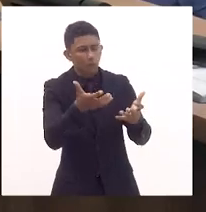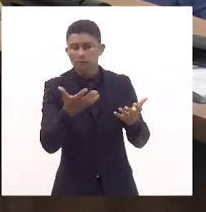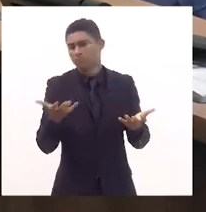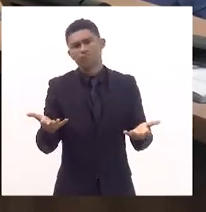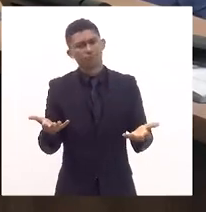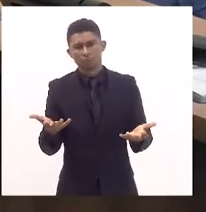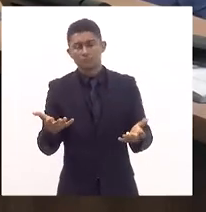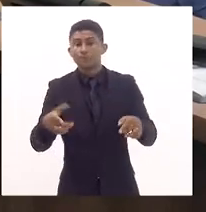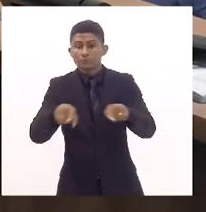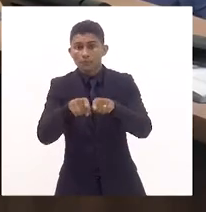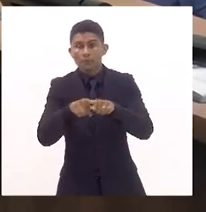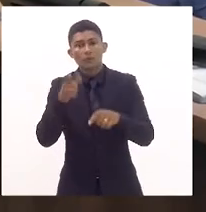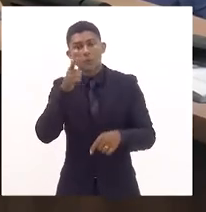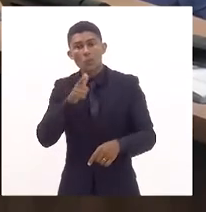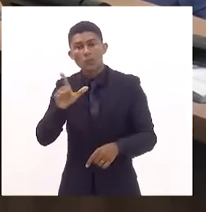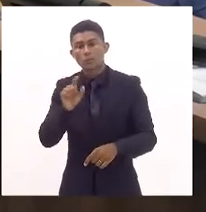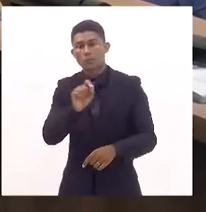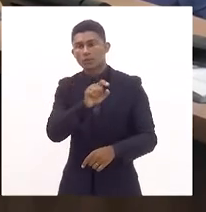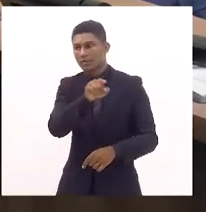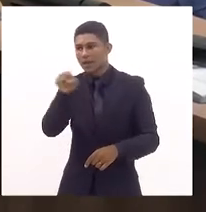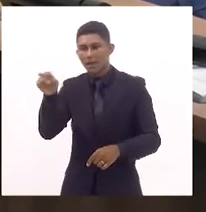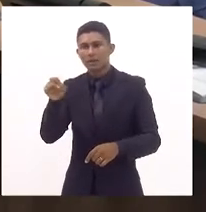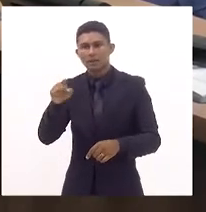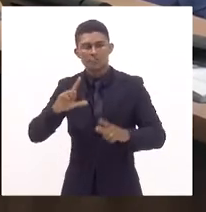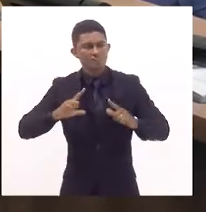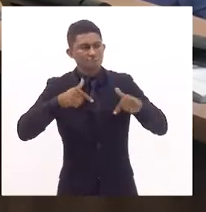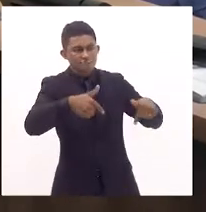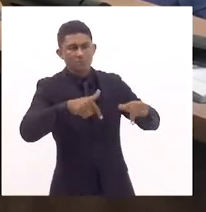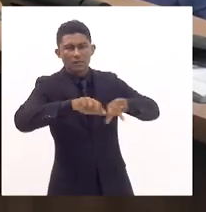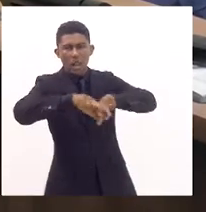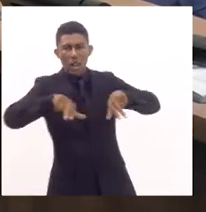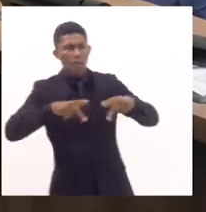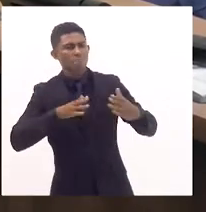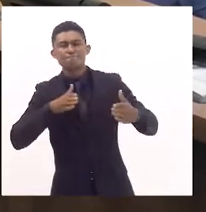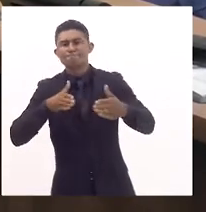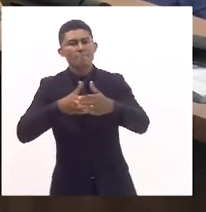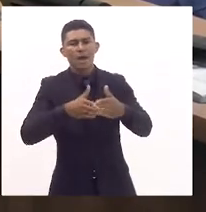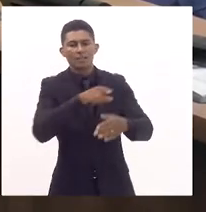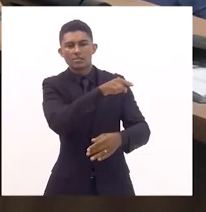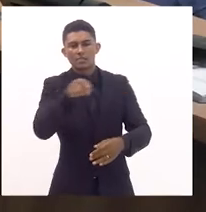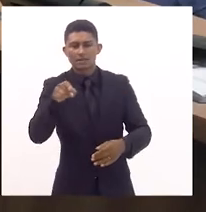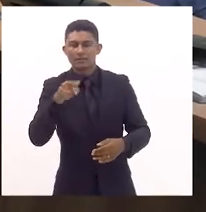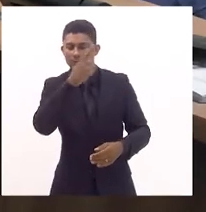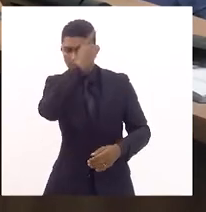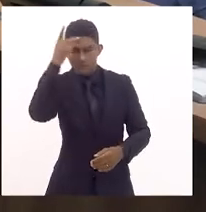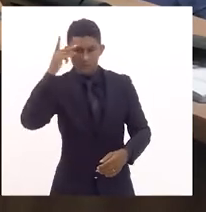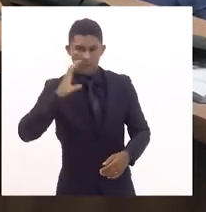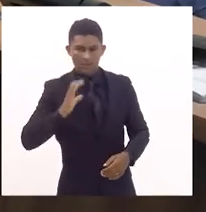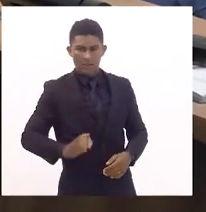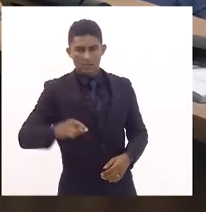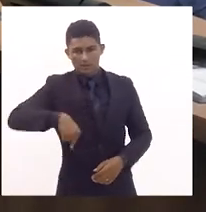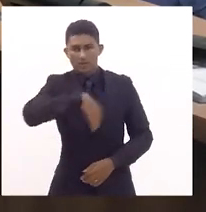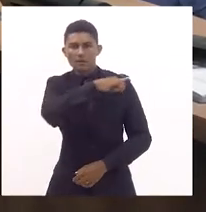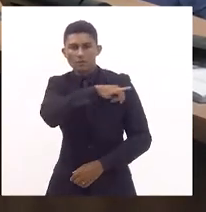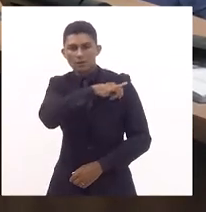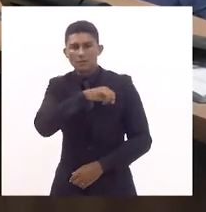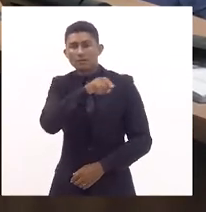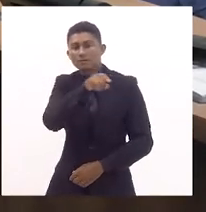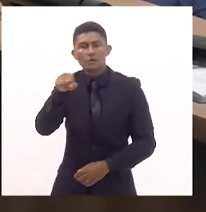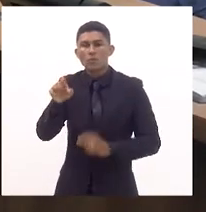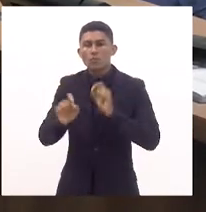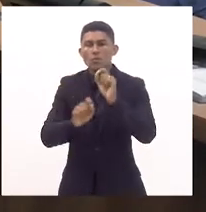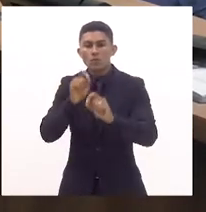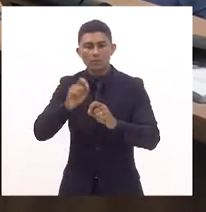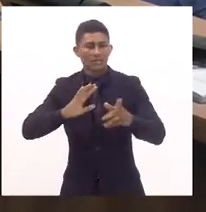eliminamos aquelas medidas que impediam o cidadão fluminense do estado do Rio de Janeiro de ingressarem com